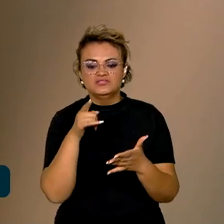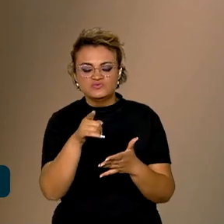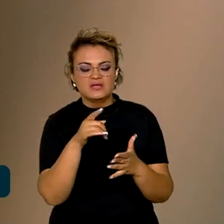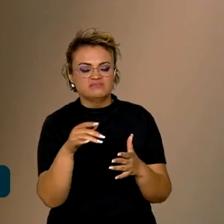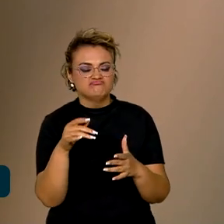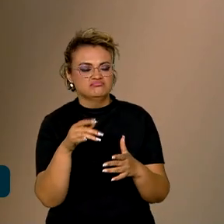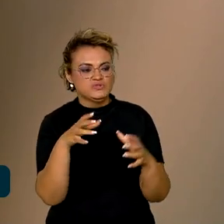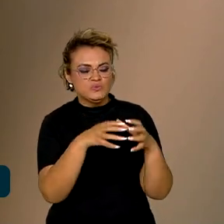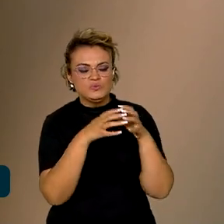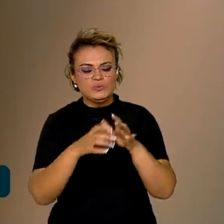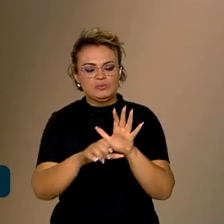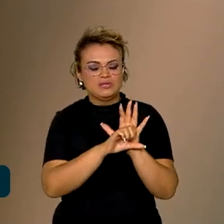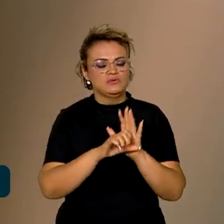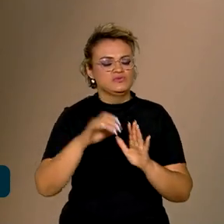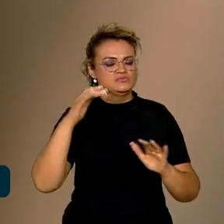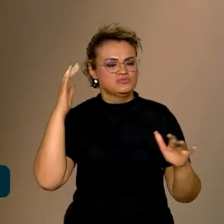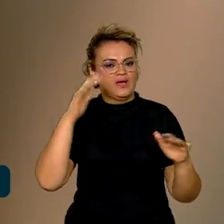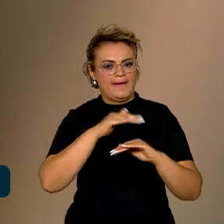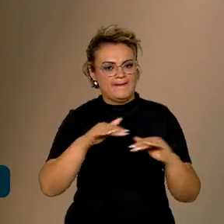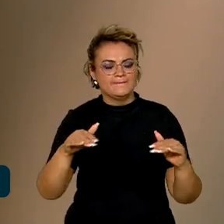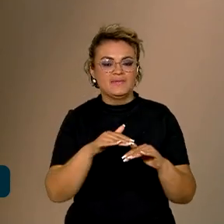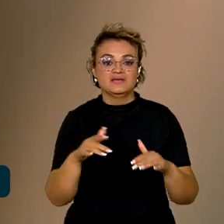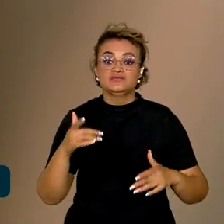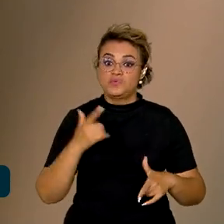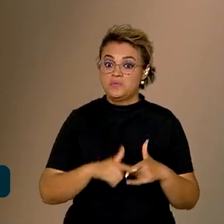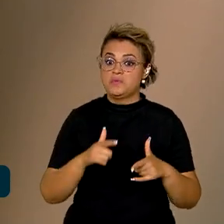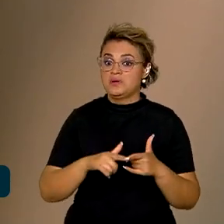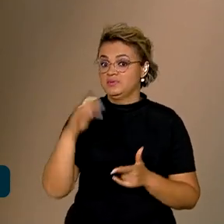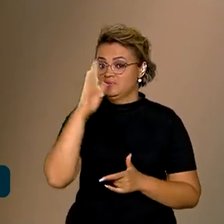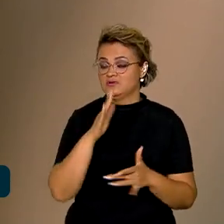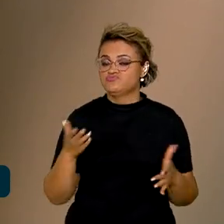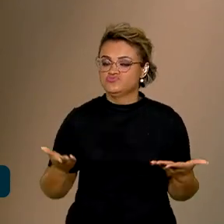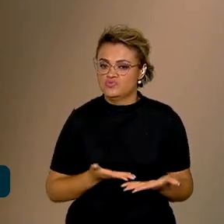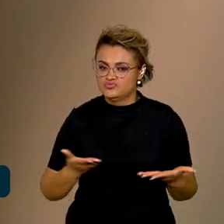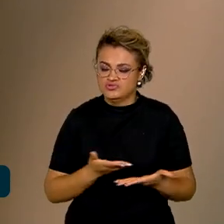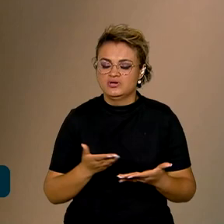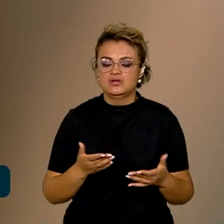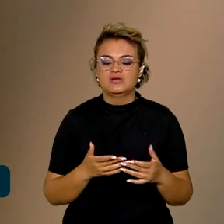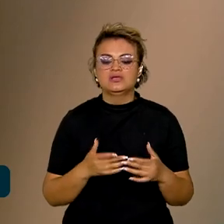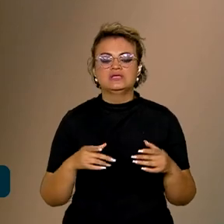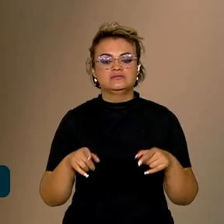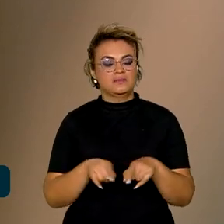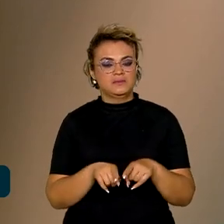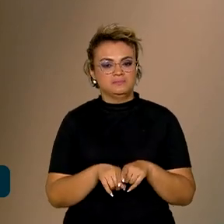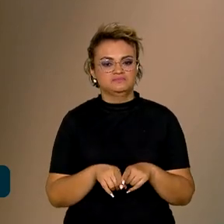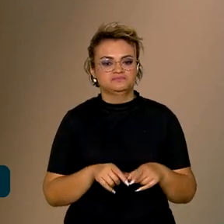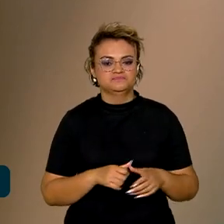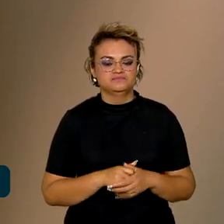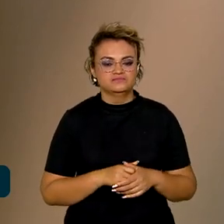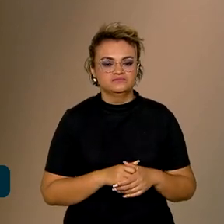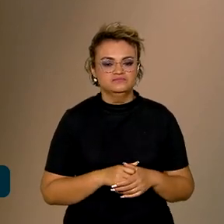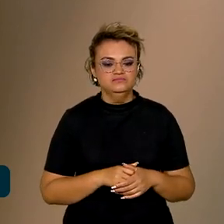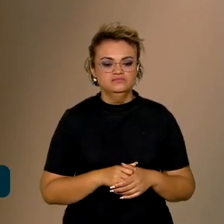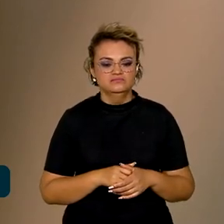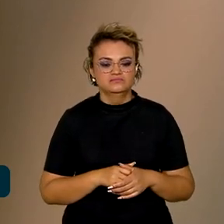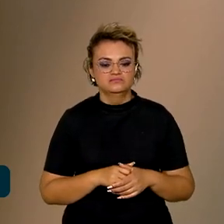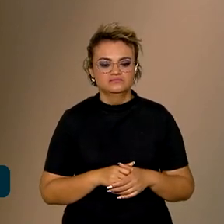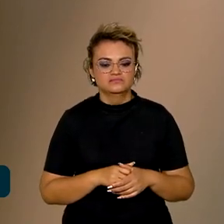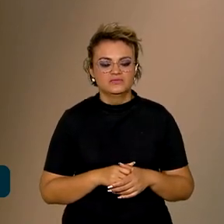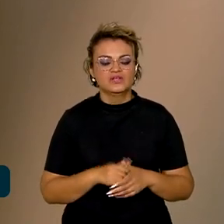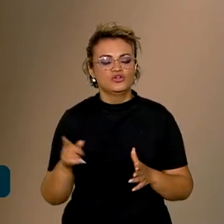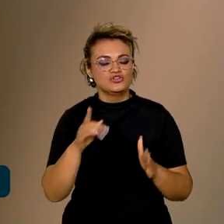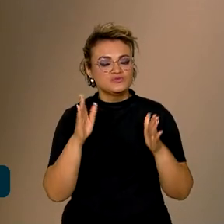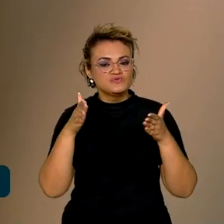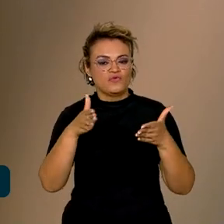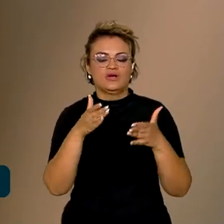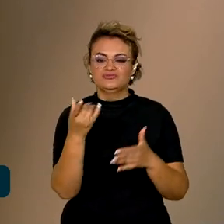das organizações criminosas, esse é um dos grandes problemas do país hoje, ao mesmo tempo em que estamos focando